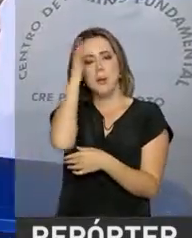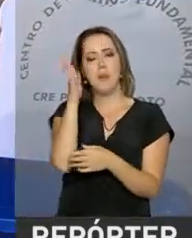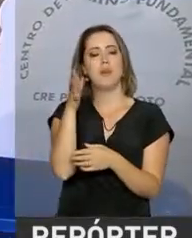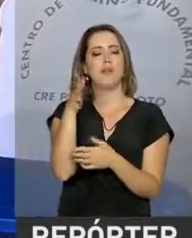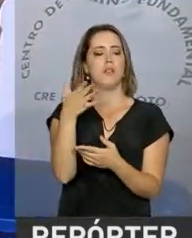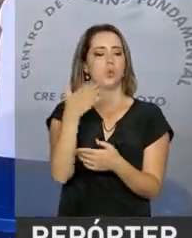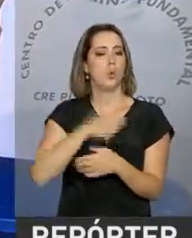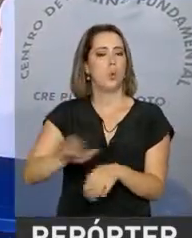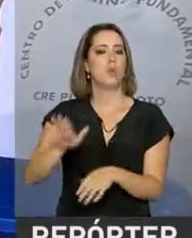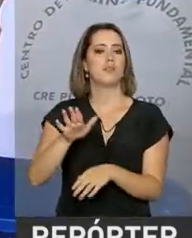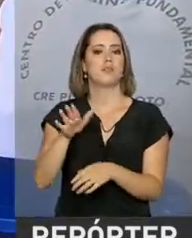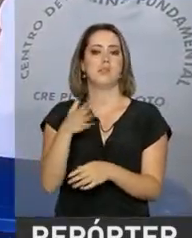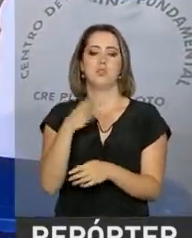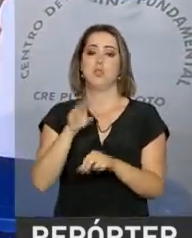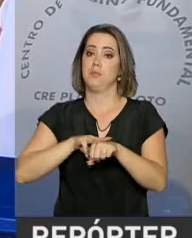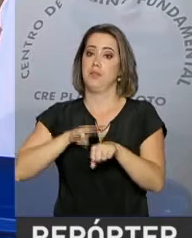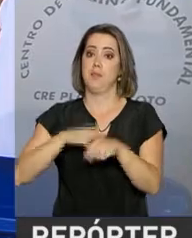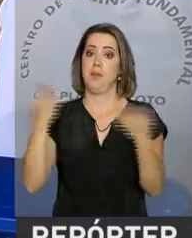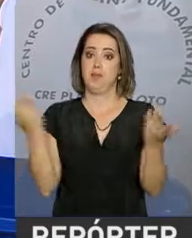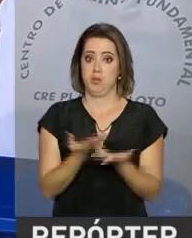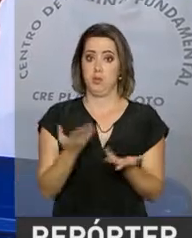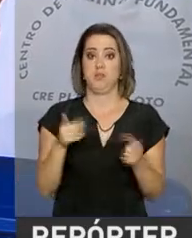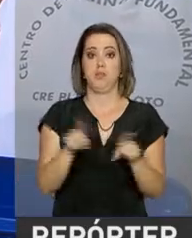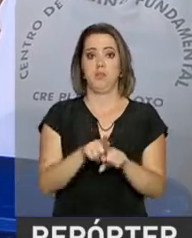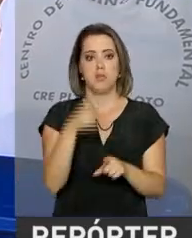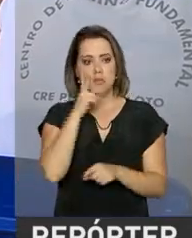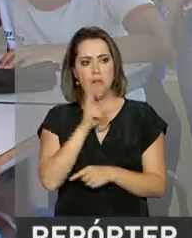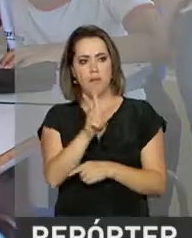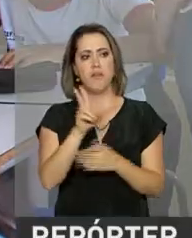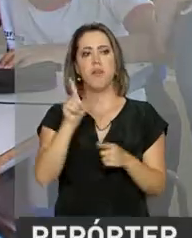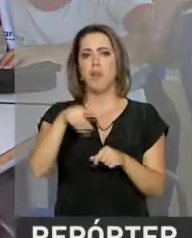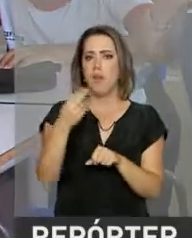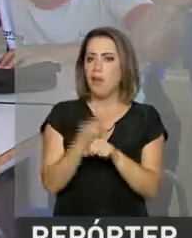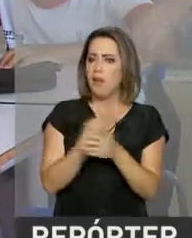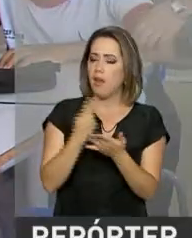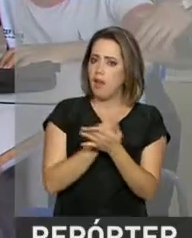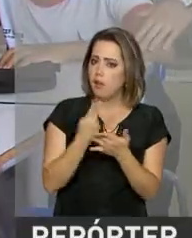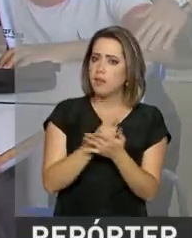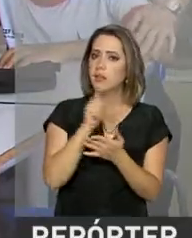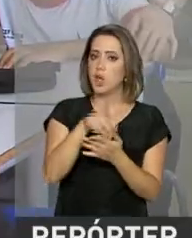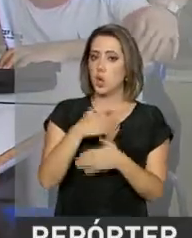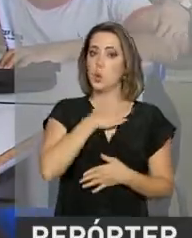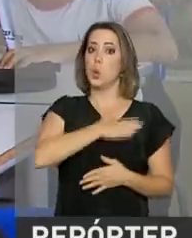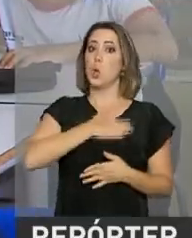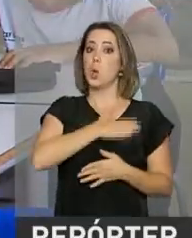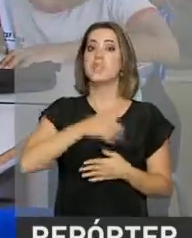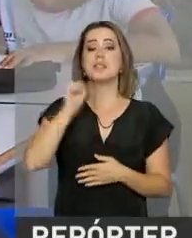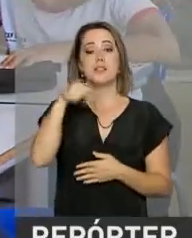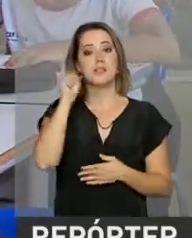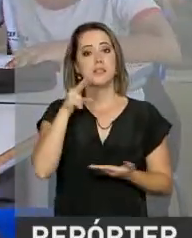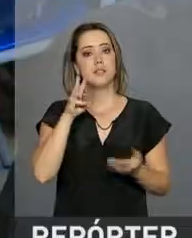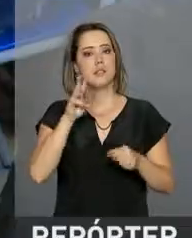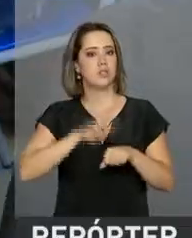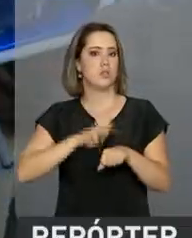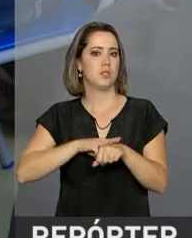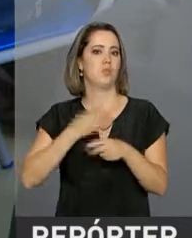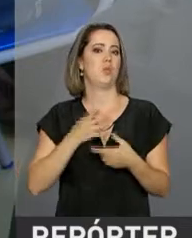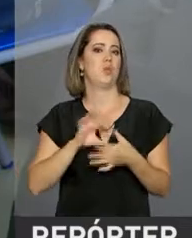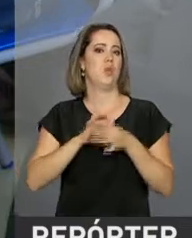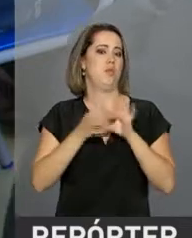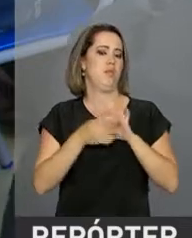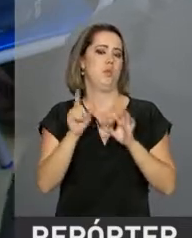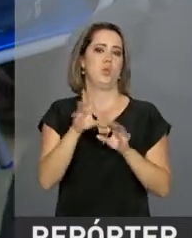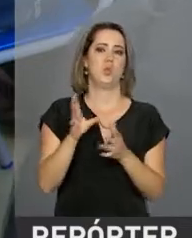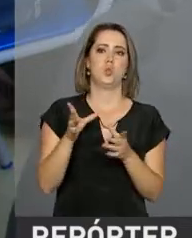nesse momento fica muito visível que é errado esse pensamento, porque o aluno ele gosta sim. A Olimpíada ela não é o cálculo pelo cálculo. Os problemas